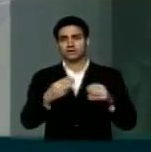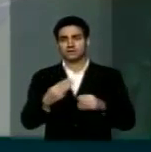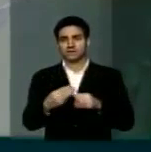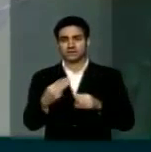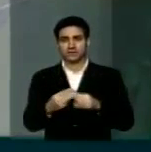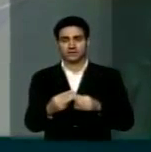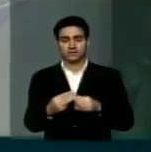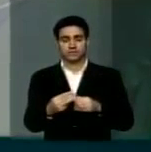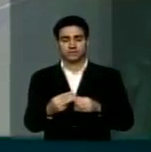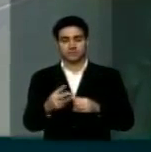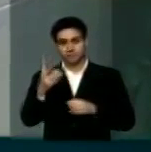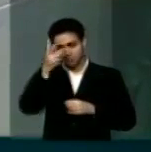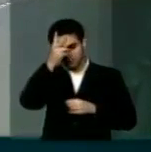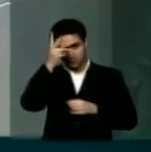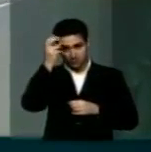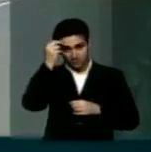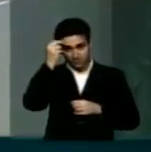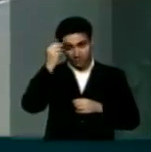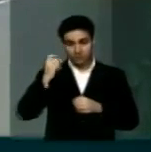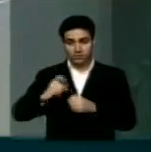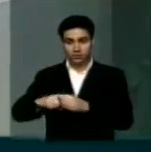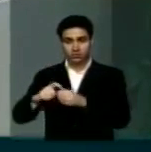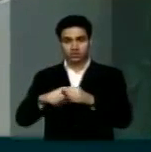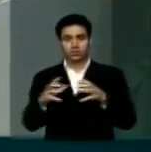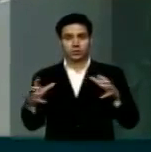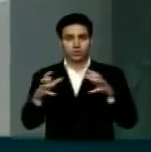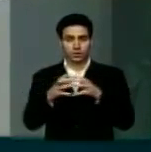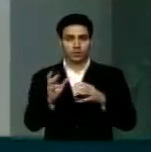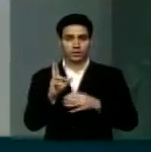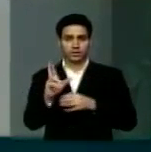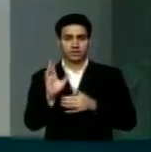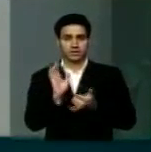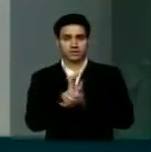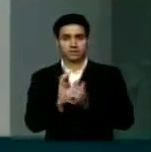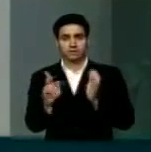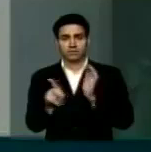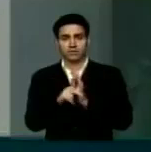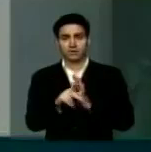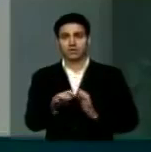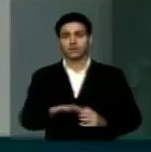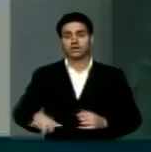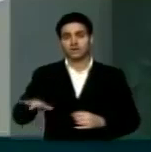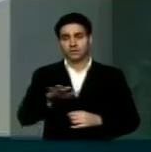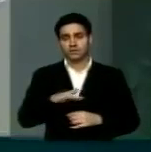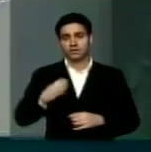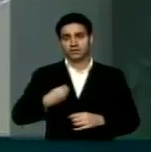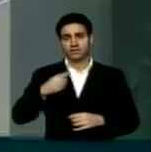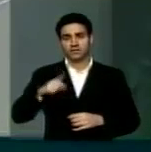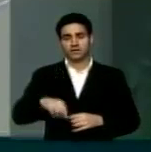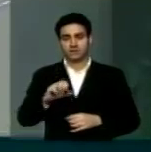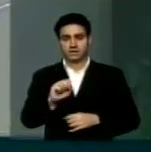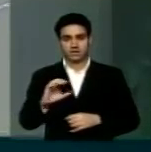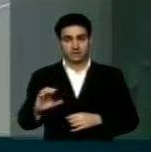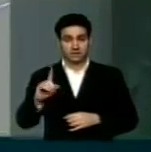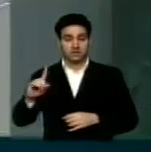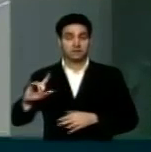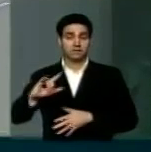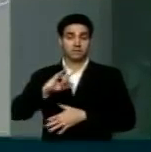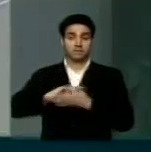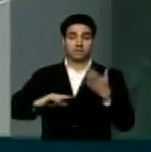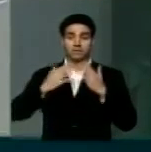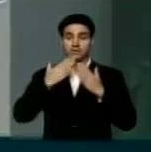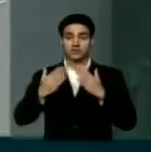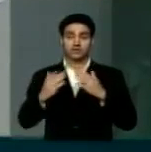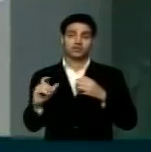Municípios, prefeitos e entidades de representação da região do Planalto Catarinense, requerendo a